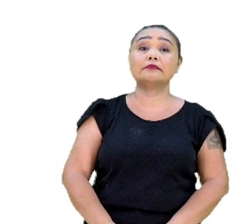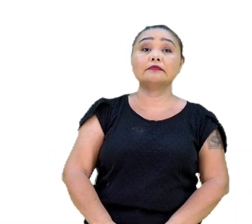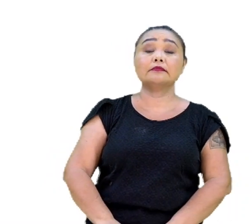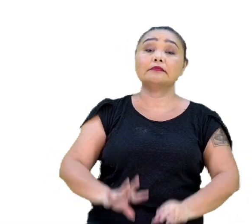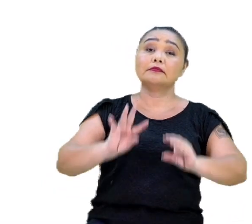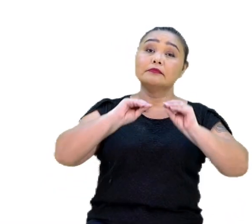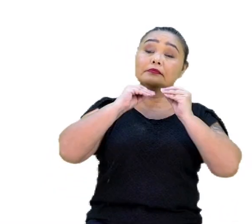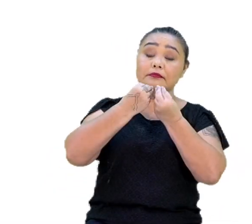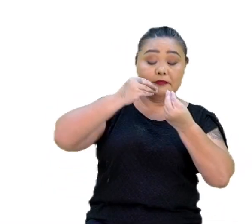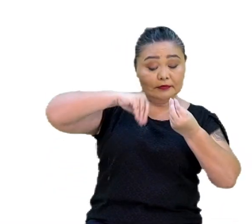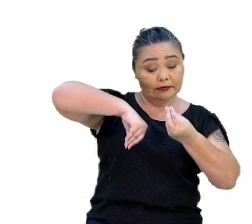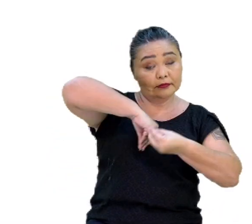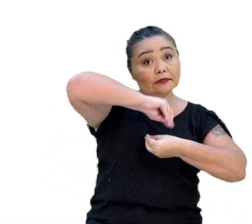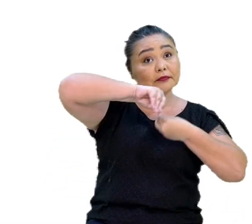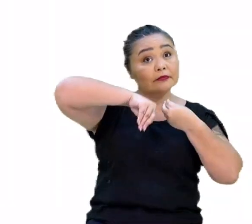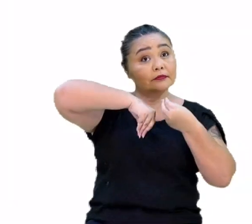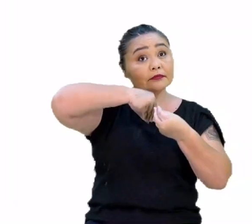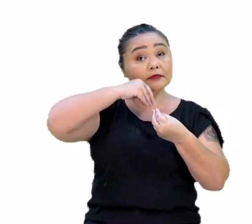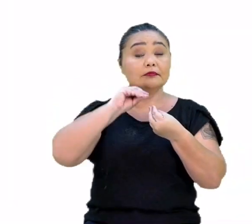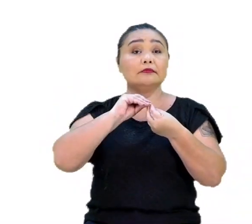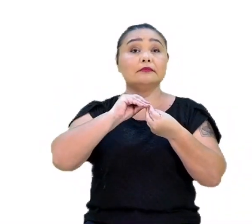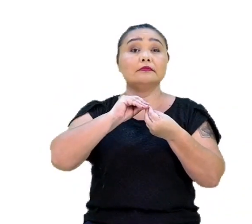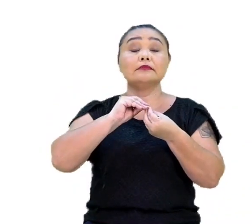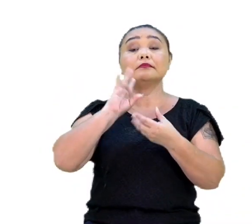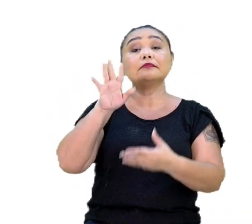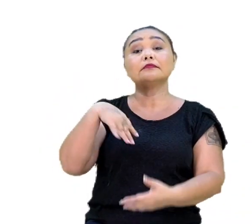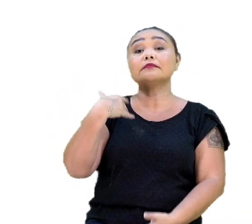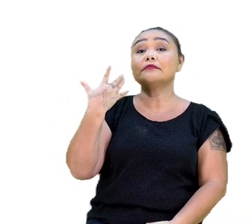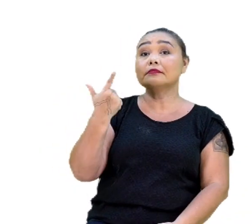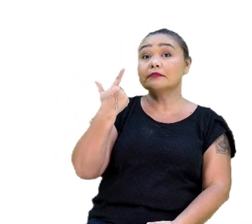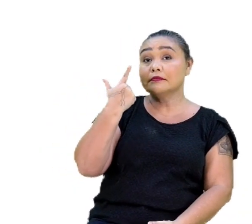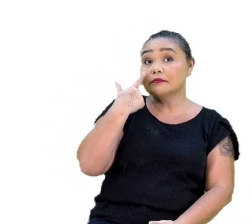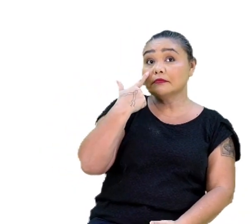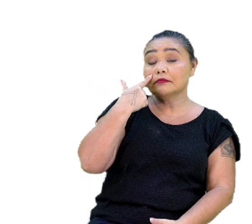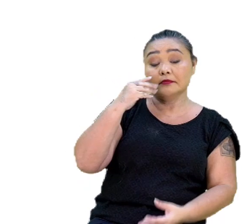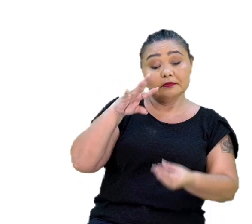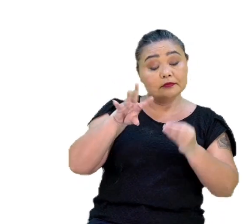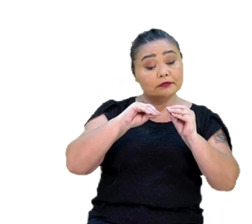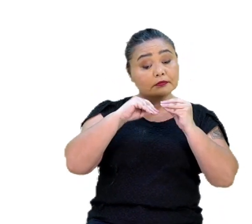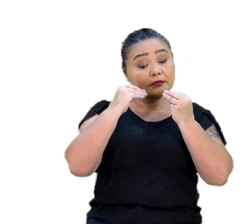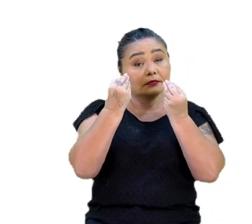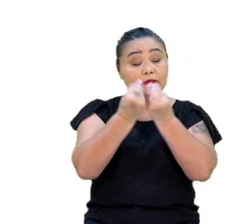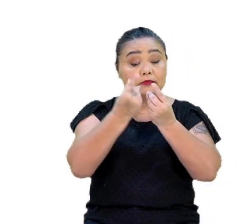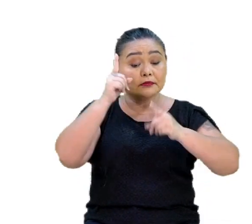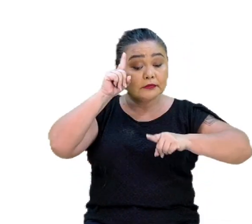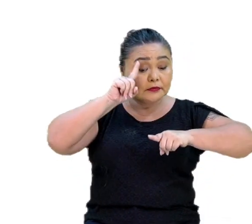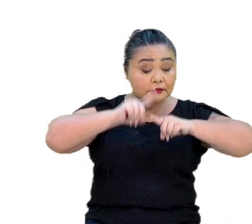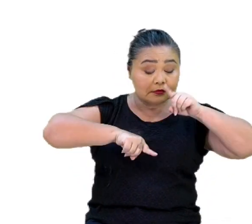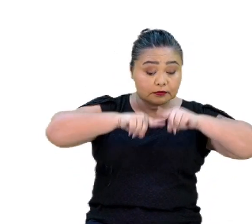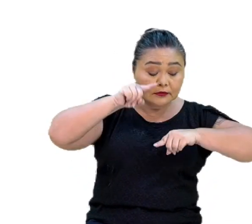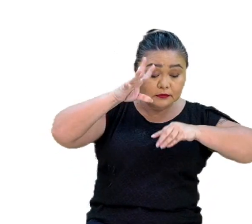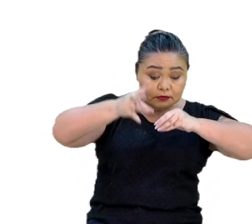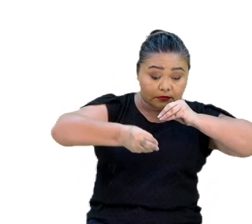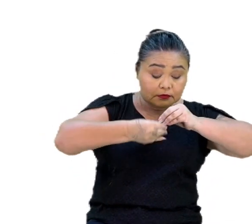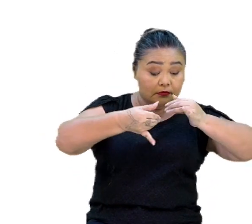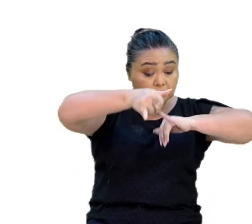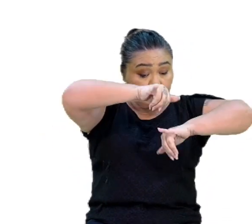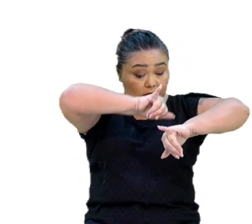Substâncias e misturas. A gente viu que substâncias são aqueles materiais com composição